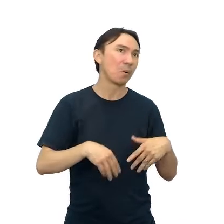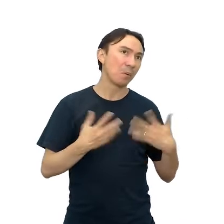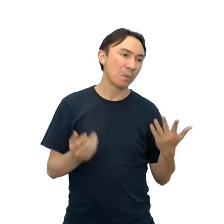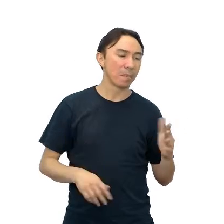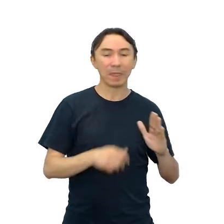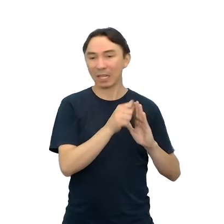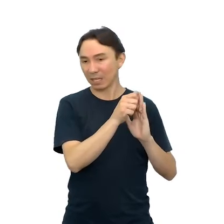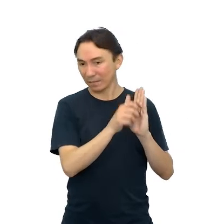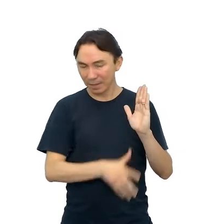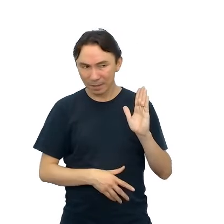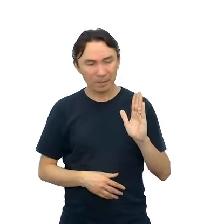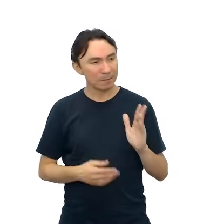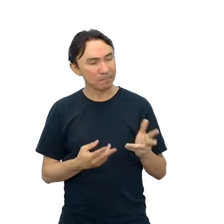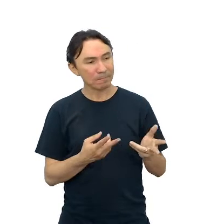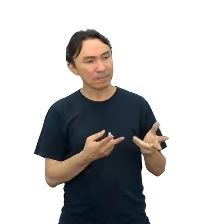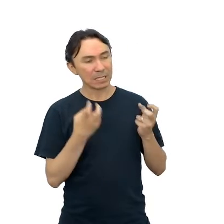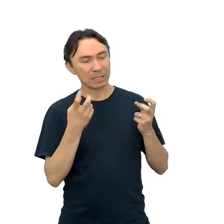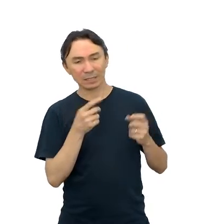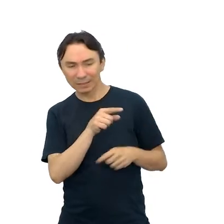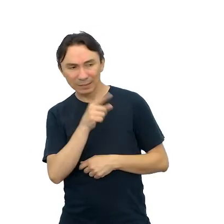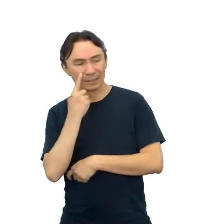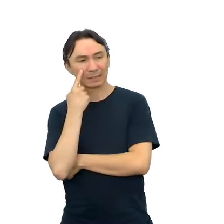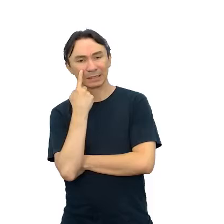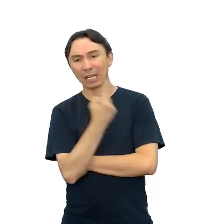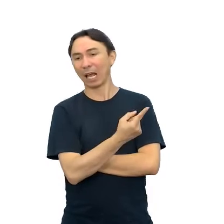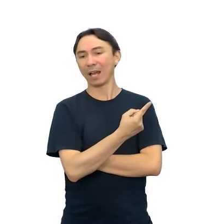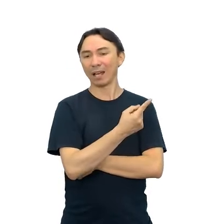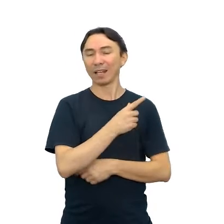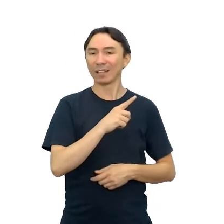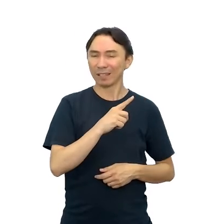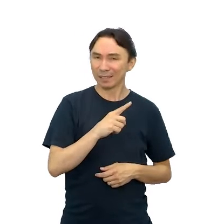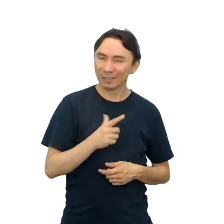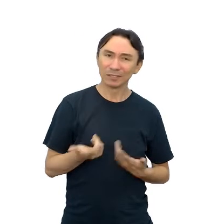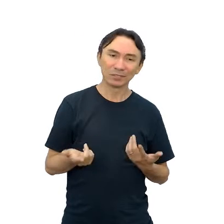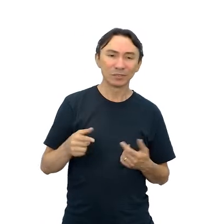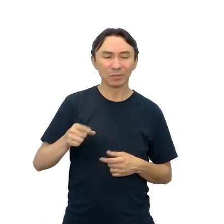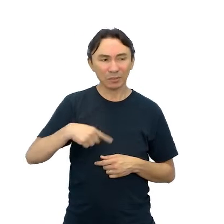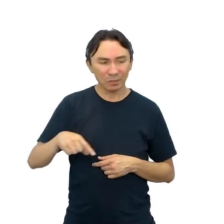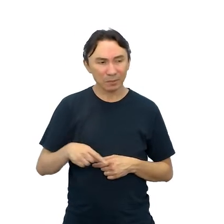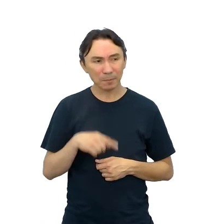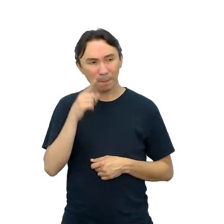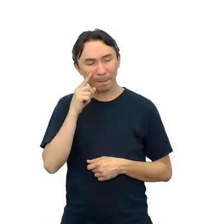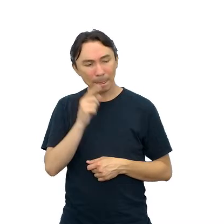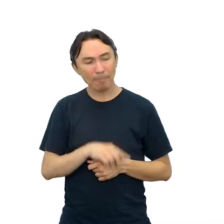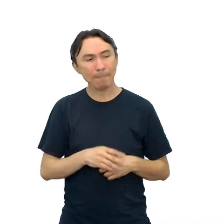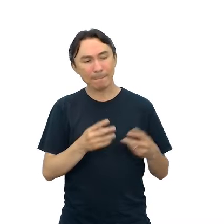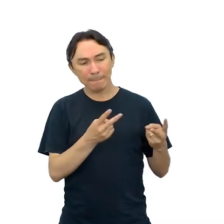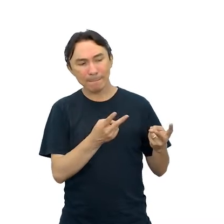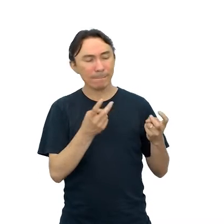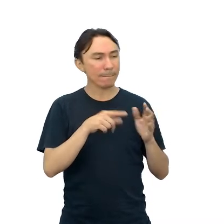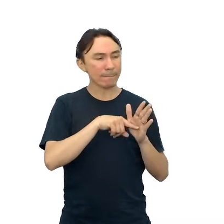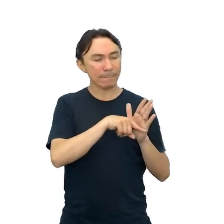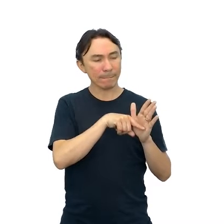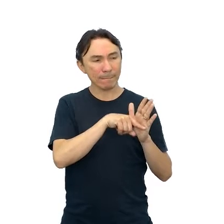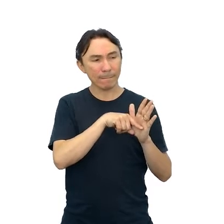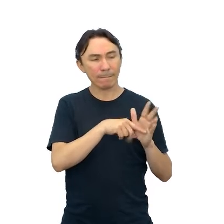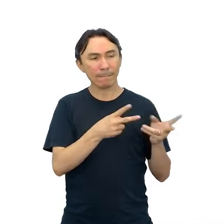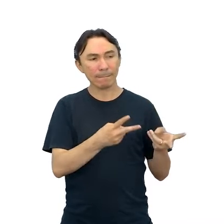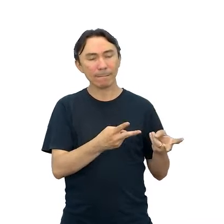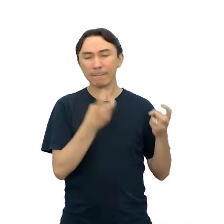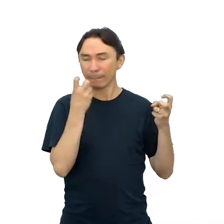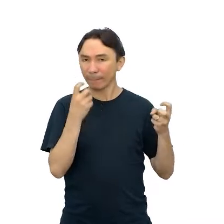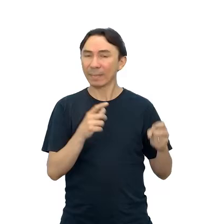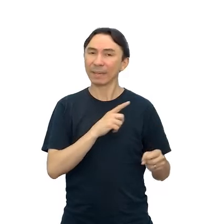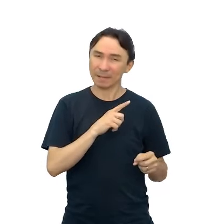né, quando nós visualizamos esse problema, quando nós fazemos a leitura, né,